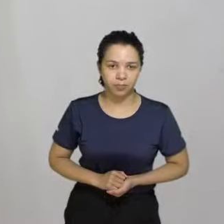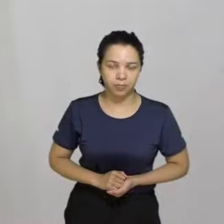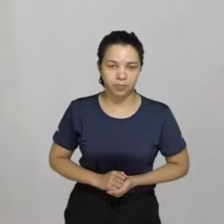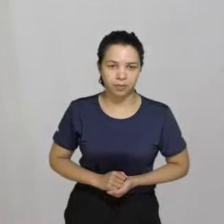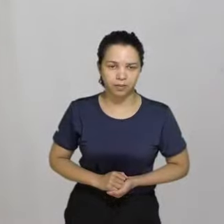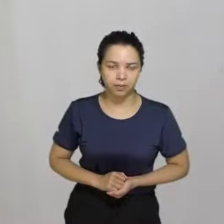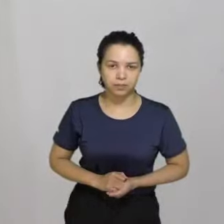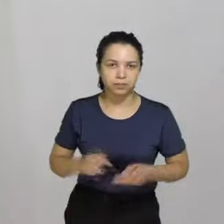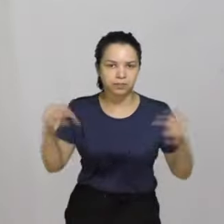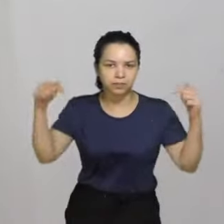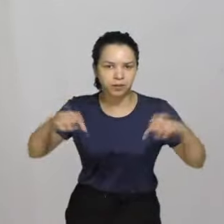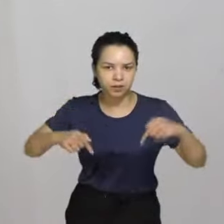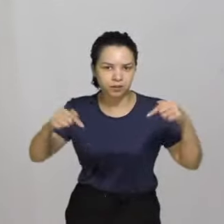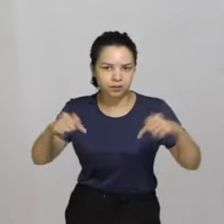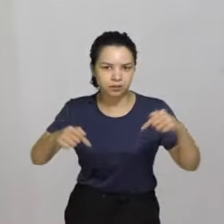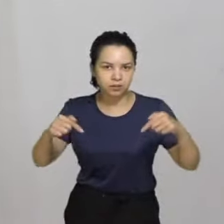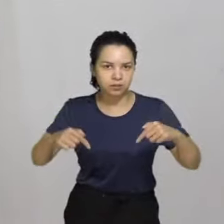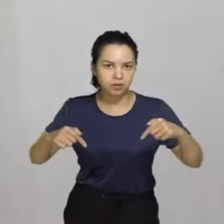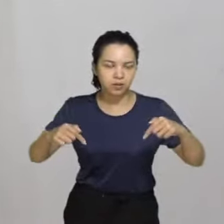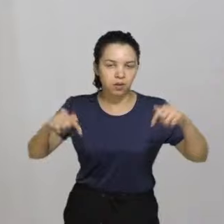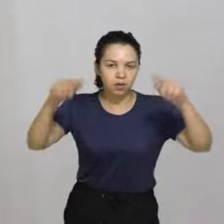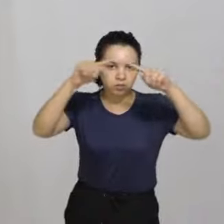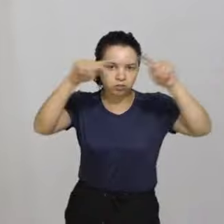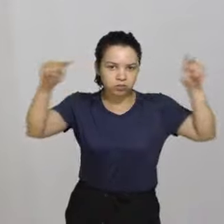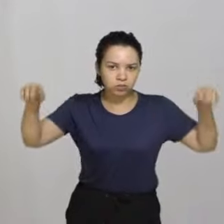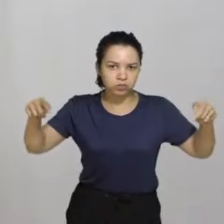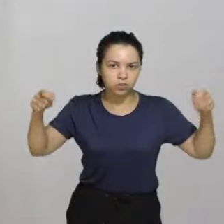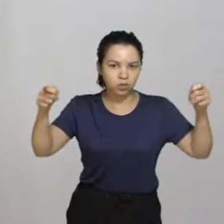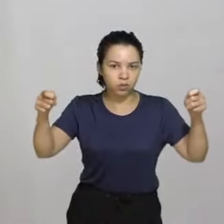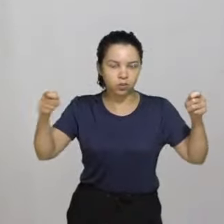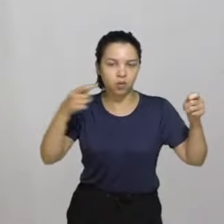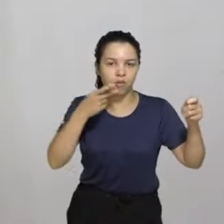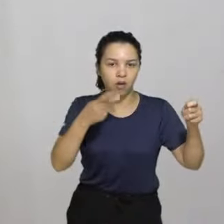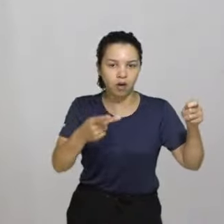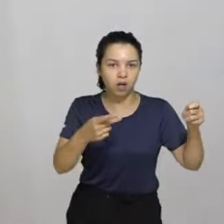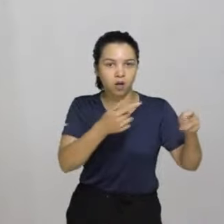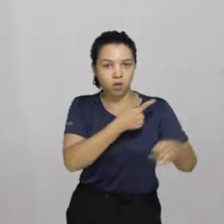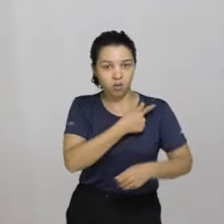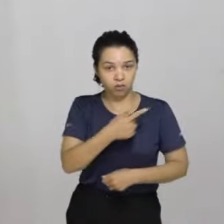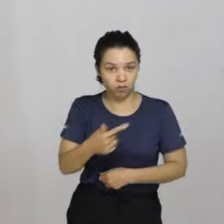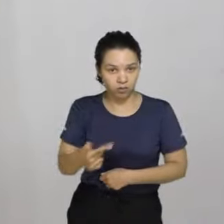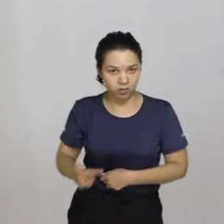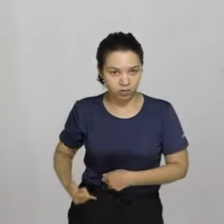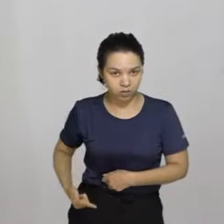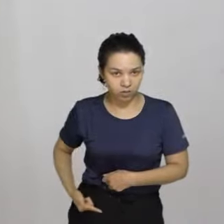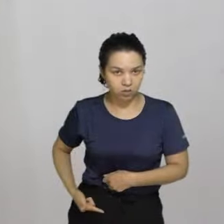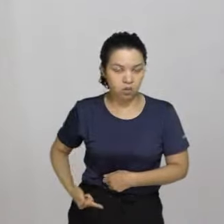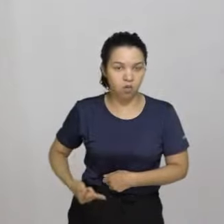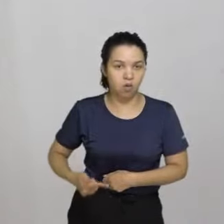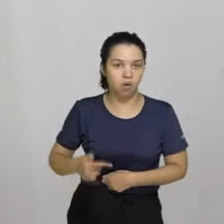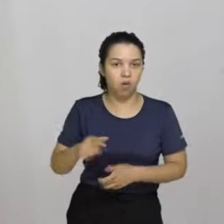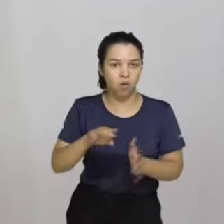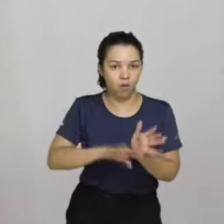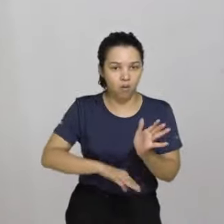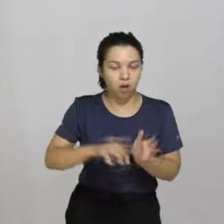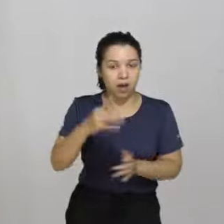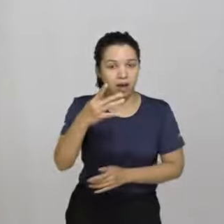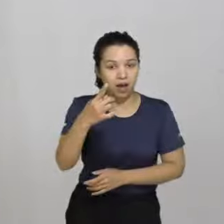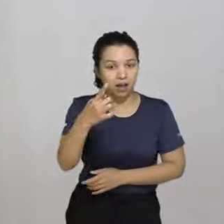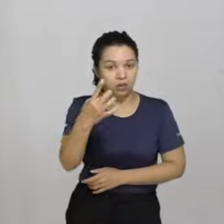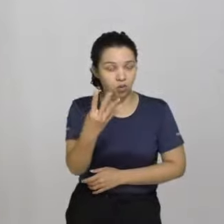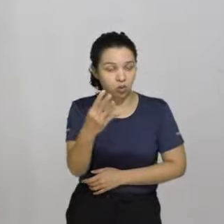Aqui tem um cartaz escrito: governador, acabe com o confisco de 14% dos salários